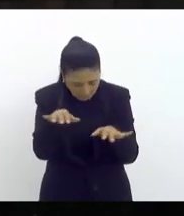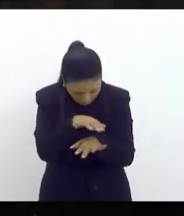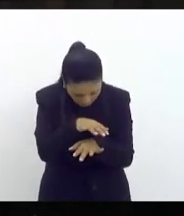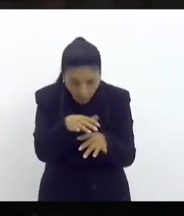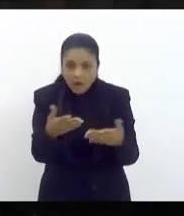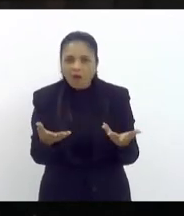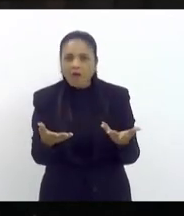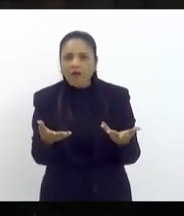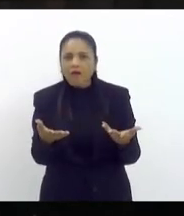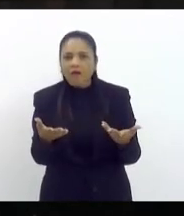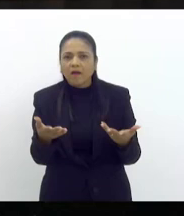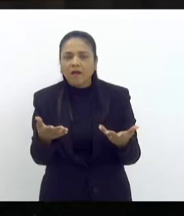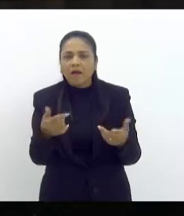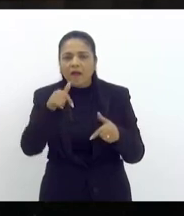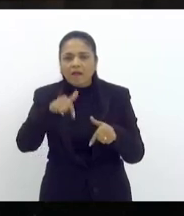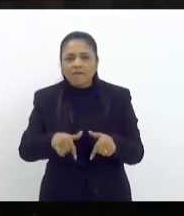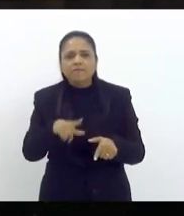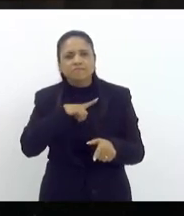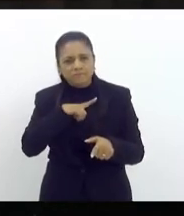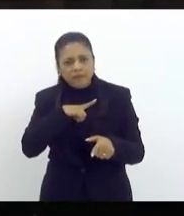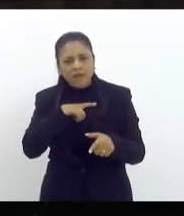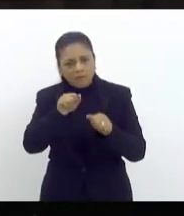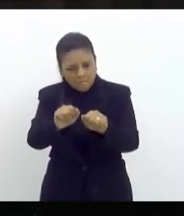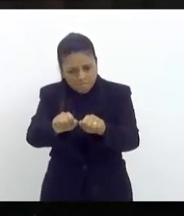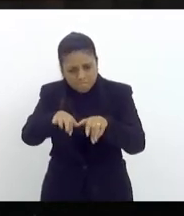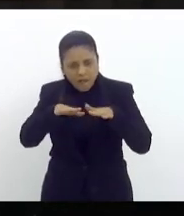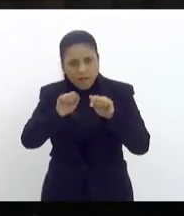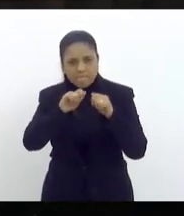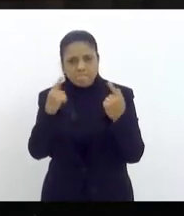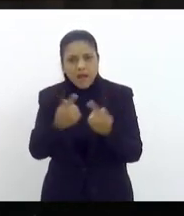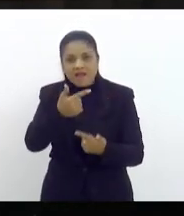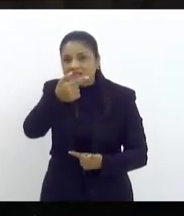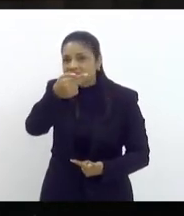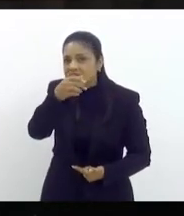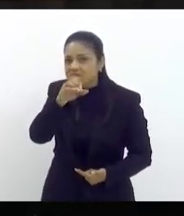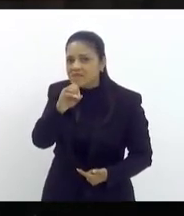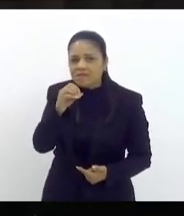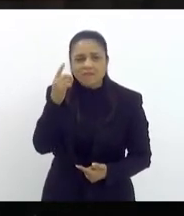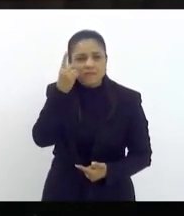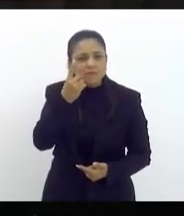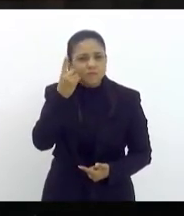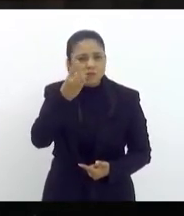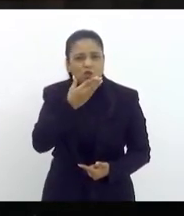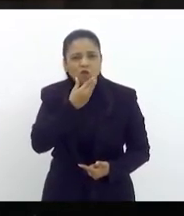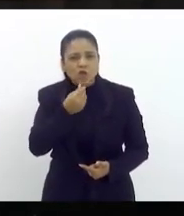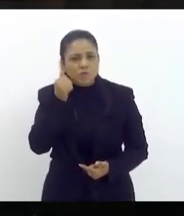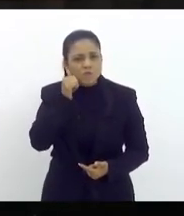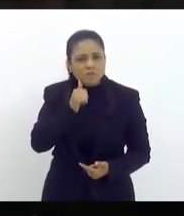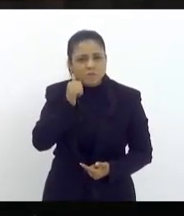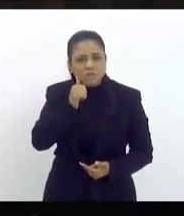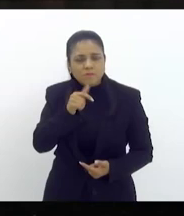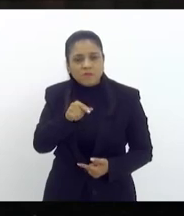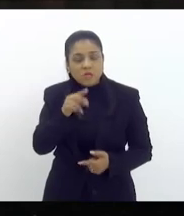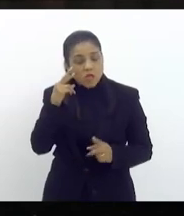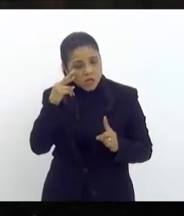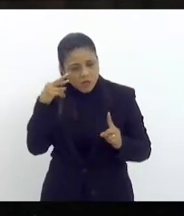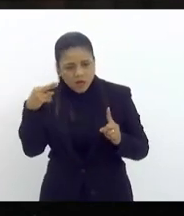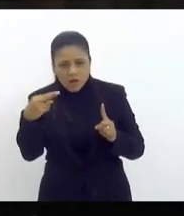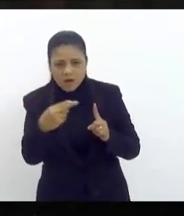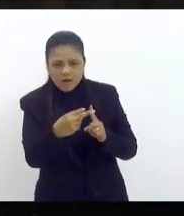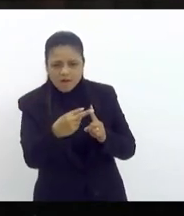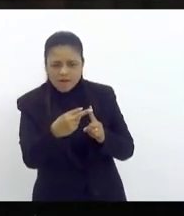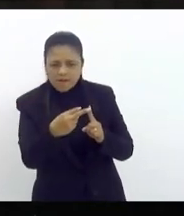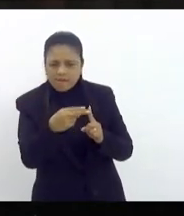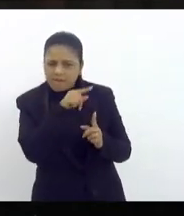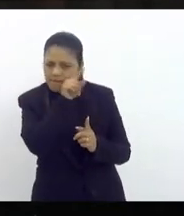aqui existe o parlamento com 70 deputados e deputadas para ter um olhar clínico um